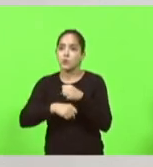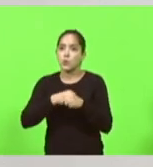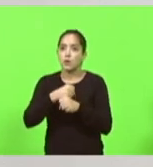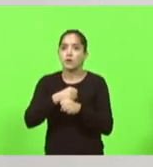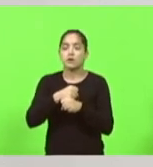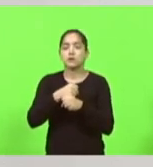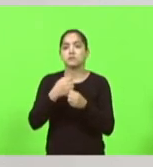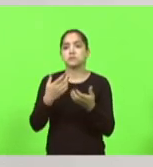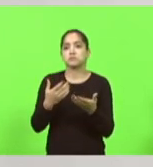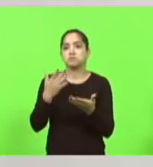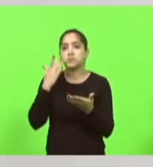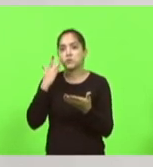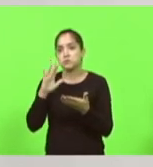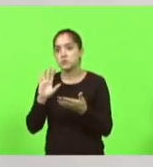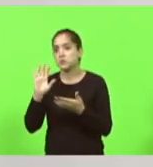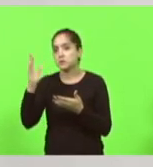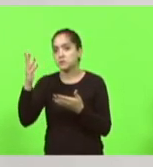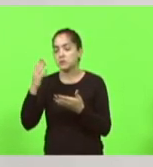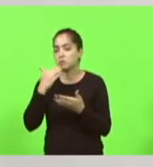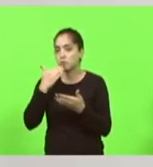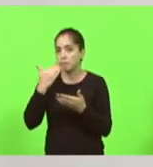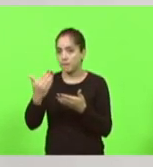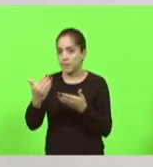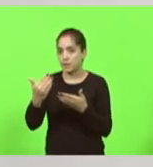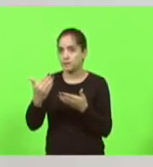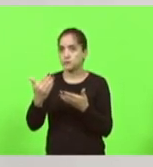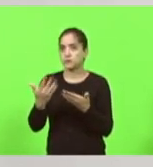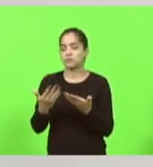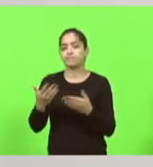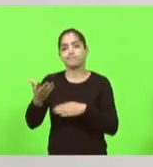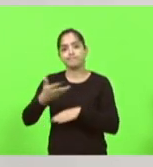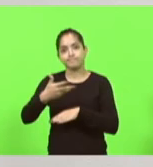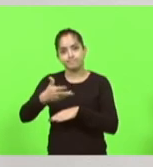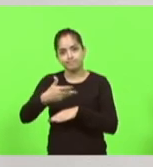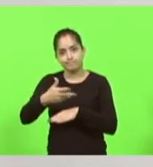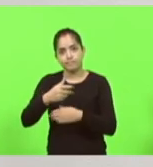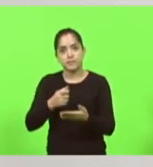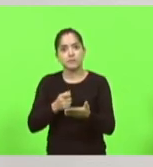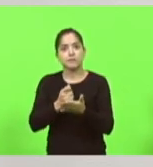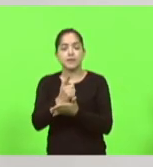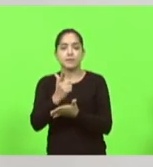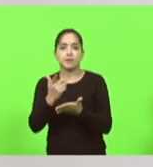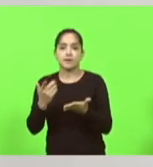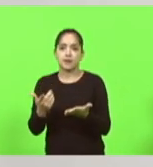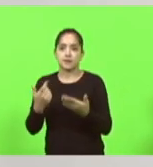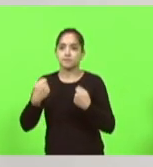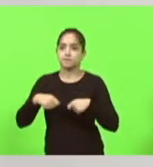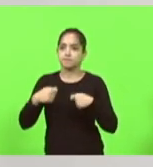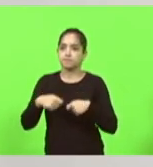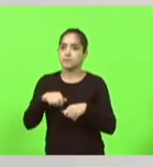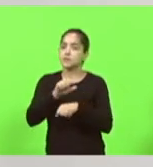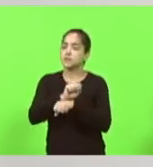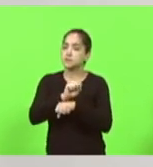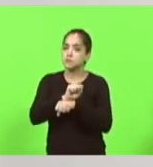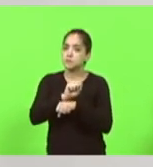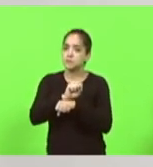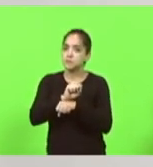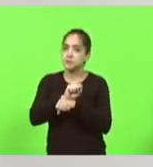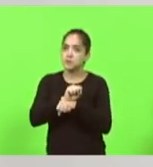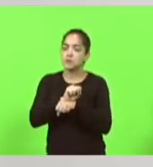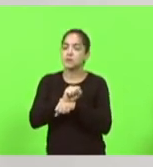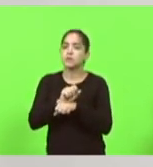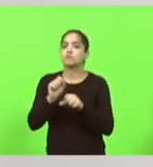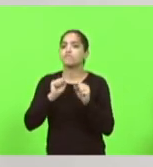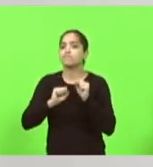mas peço ao governo, faça esse apelo, que dê celeridade ao pagamento das emendas da Amurel. Estamos aguardando ansiosamente